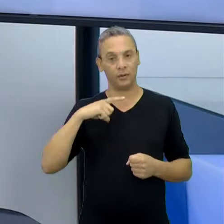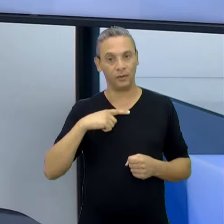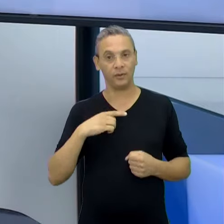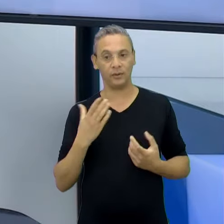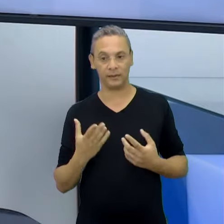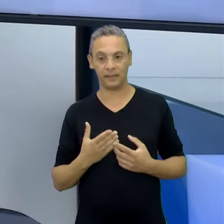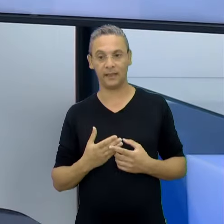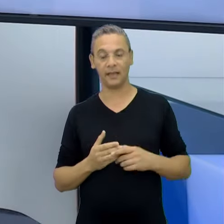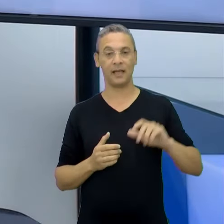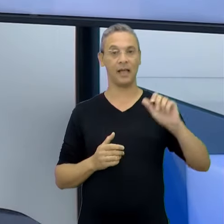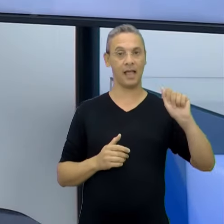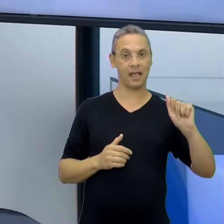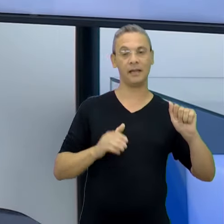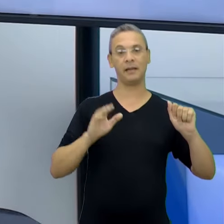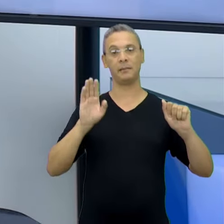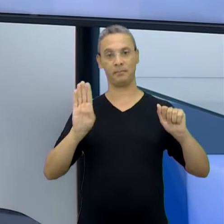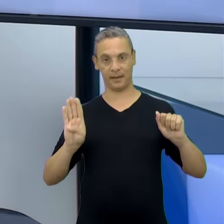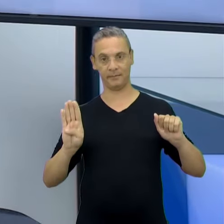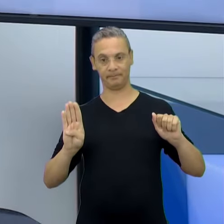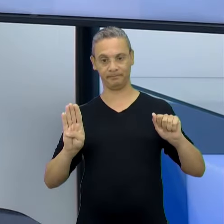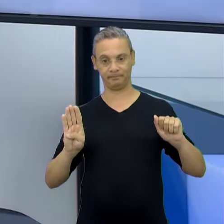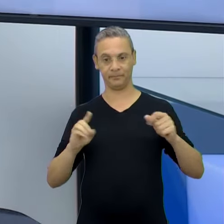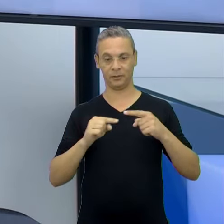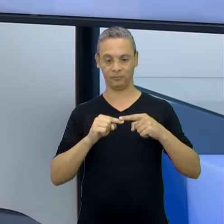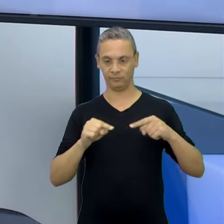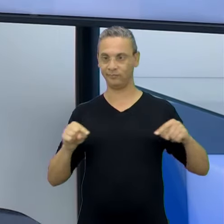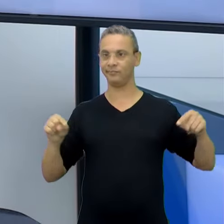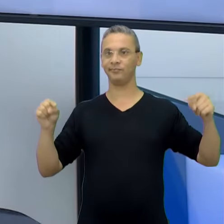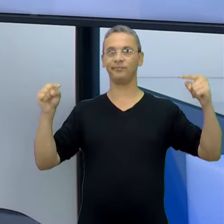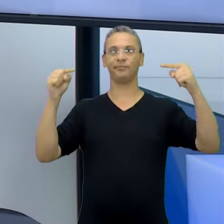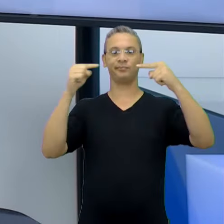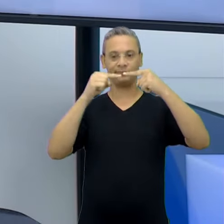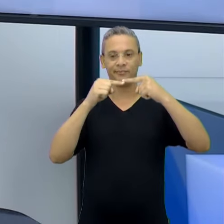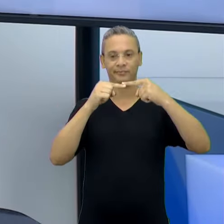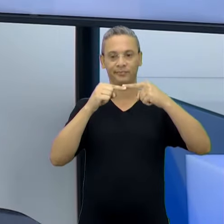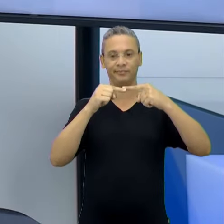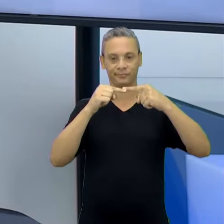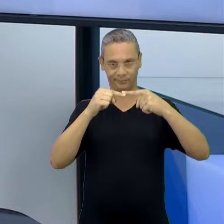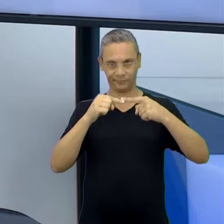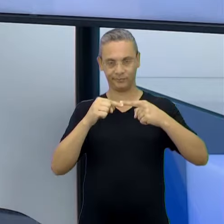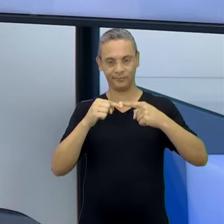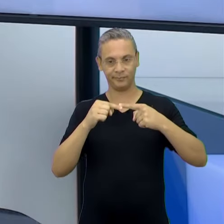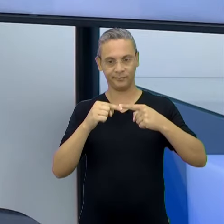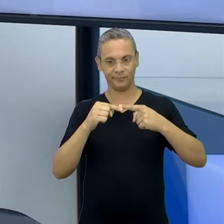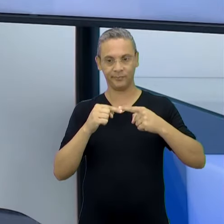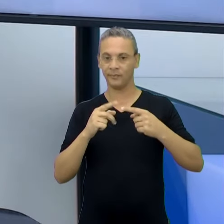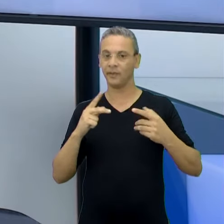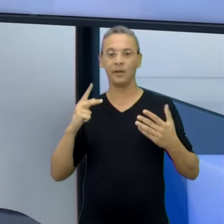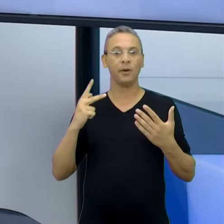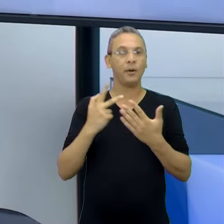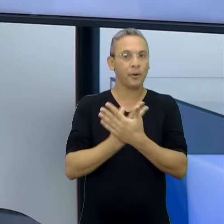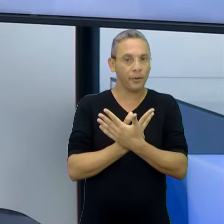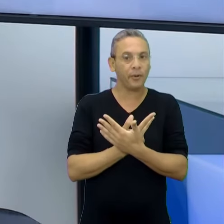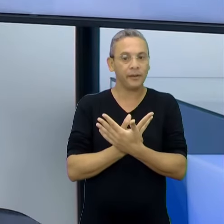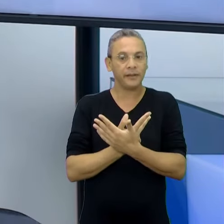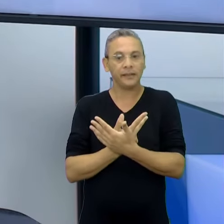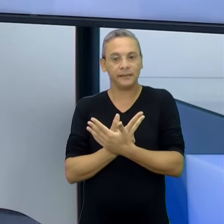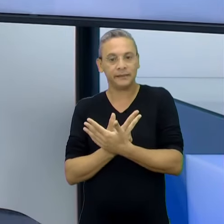potencial de A e B, e quando eu faço essa ligação, o potencial e o potencial B, evidentemente